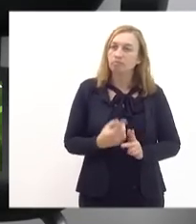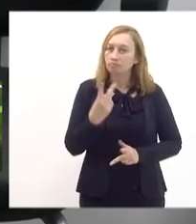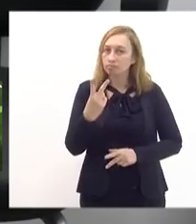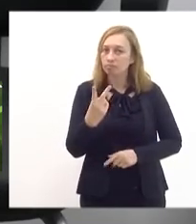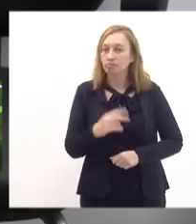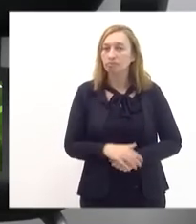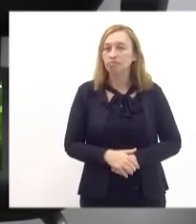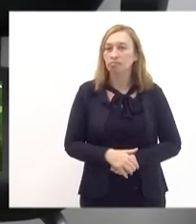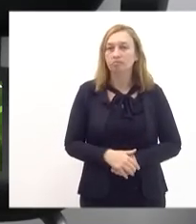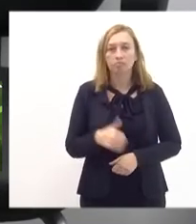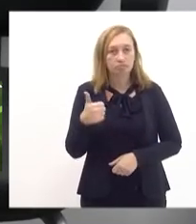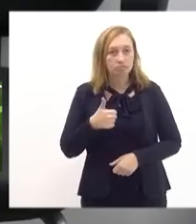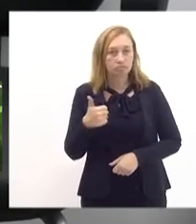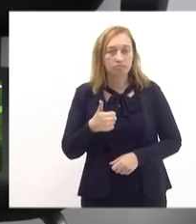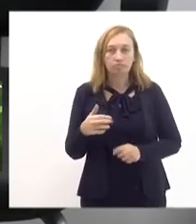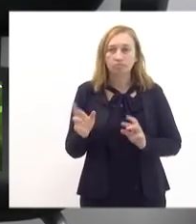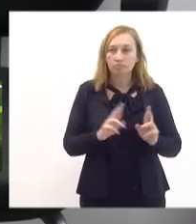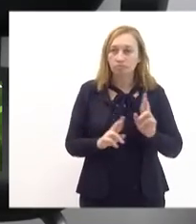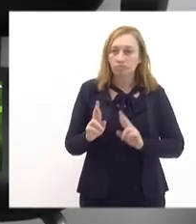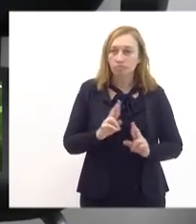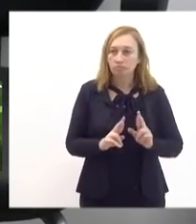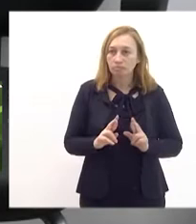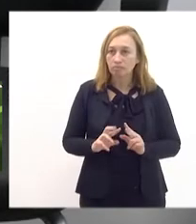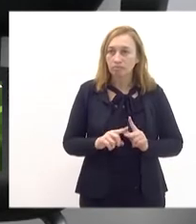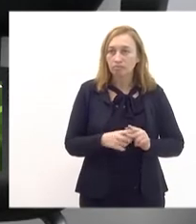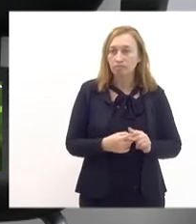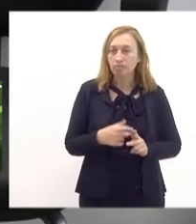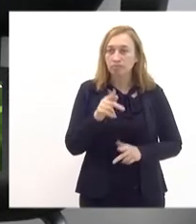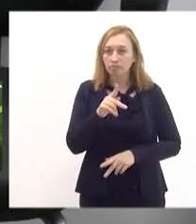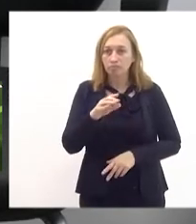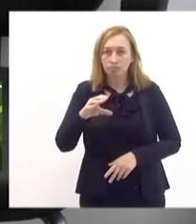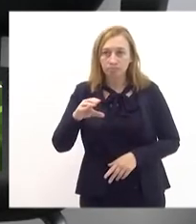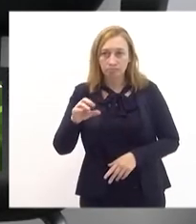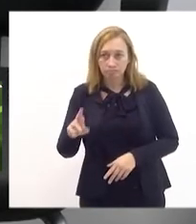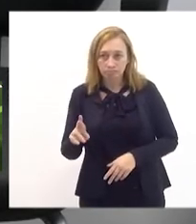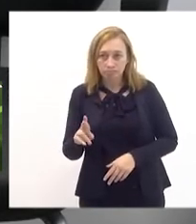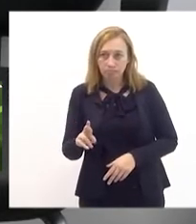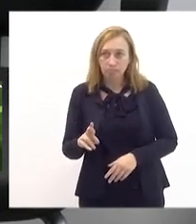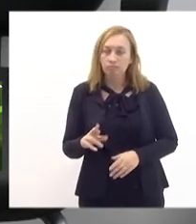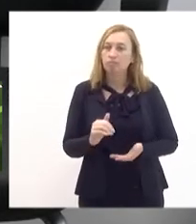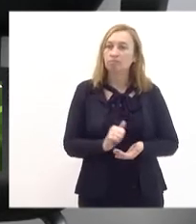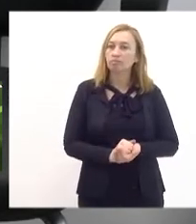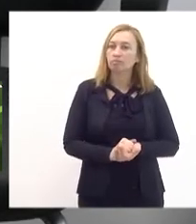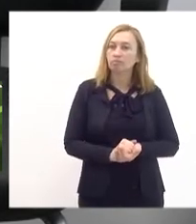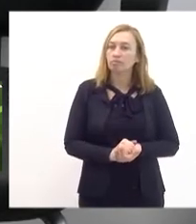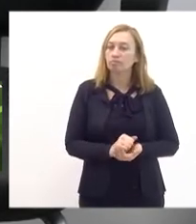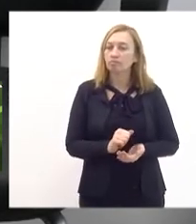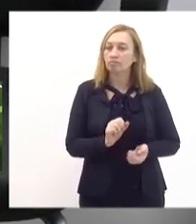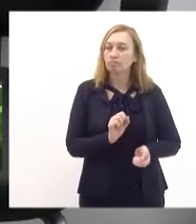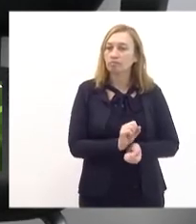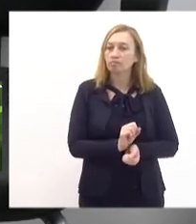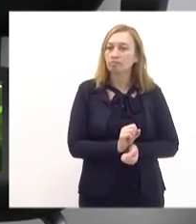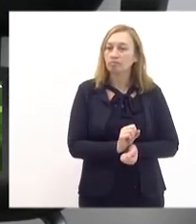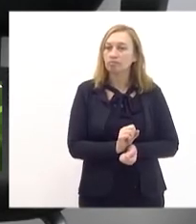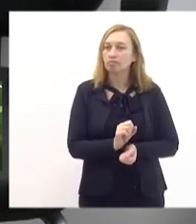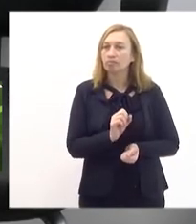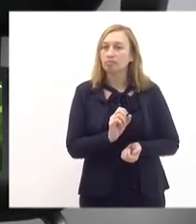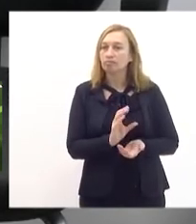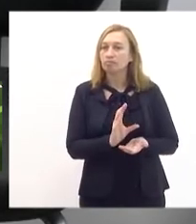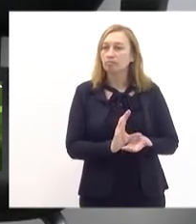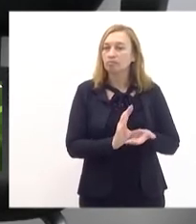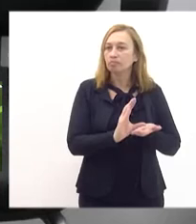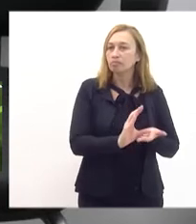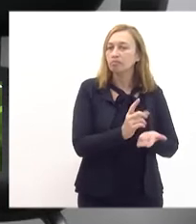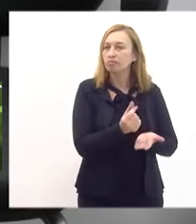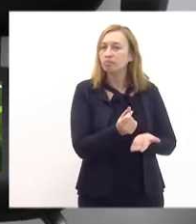pontos. O primeiro é em relação à instauração do PAR com a suspensão automática do benefício.